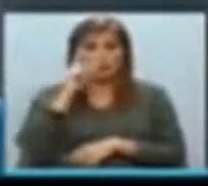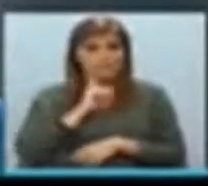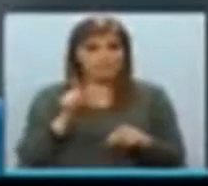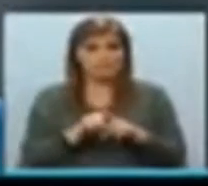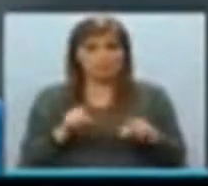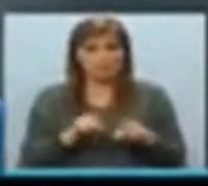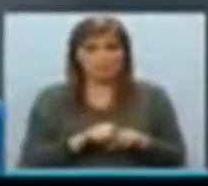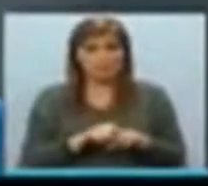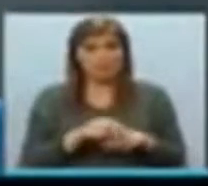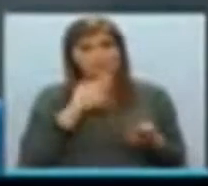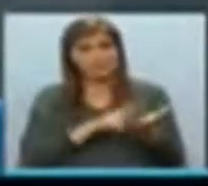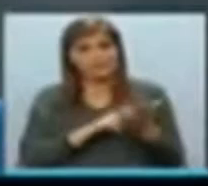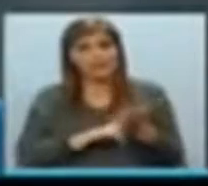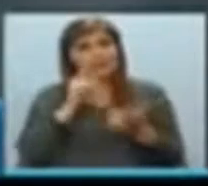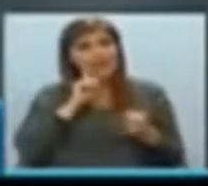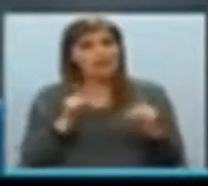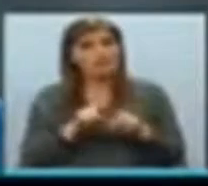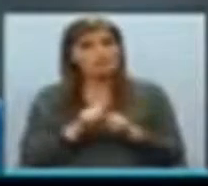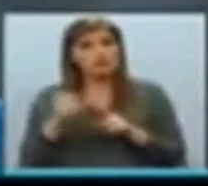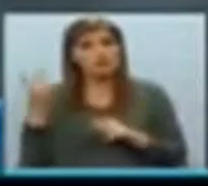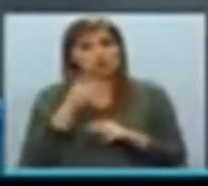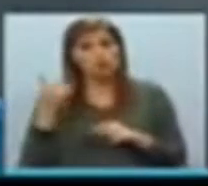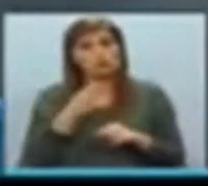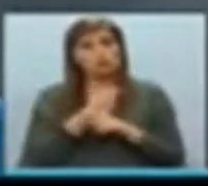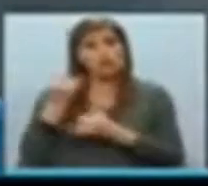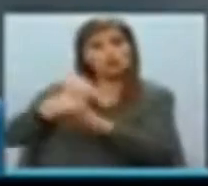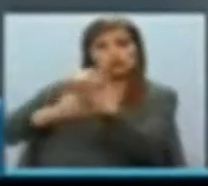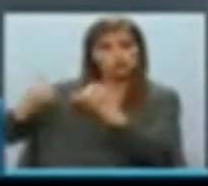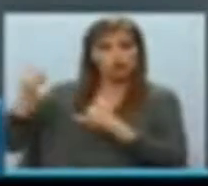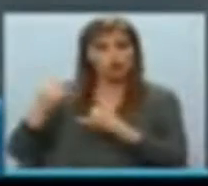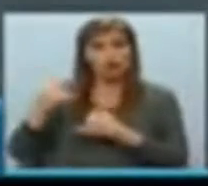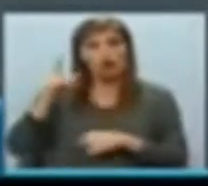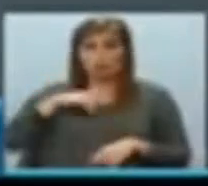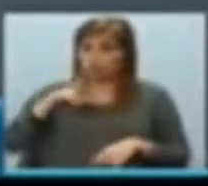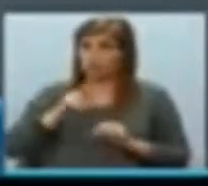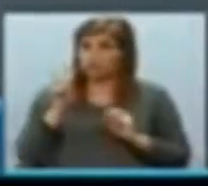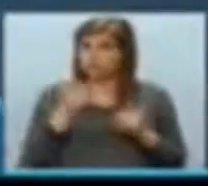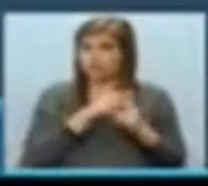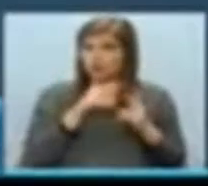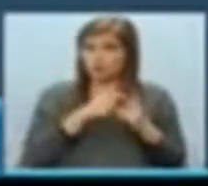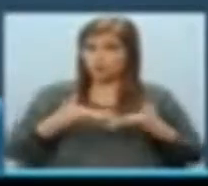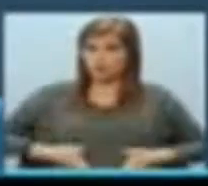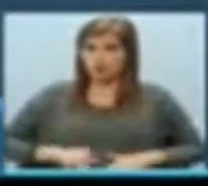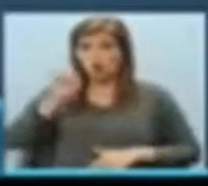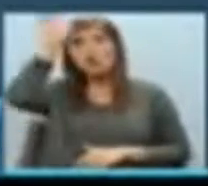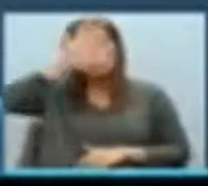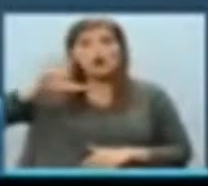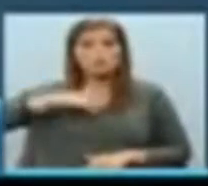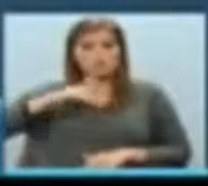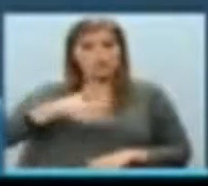verdade são duas irmãs porque elas trocam de identidades fiéis drogas os portugueses que nasceram no norte de portugal em